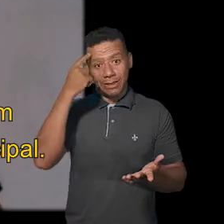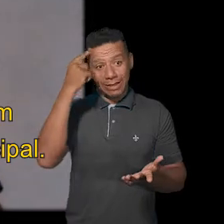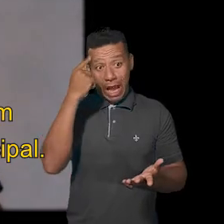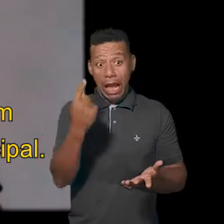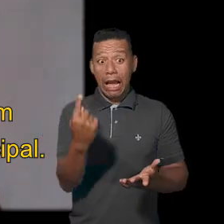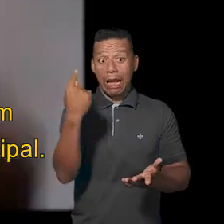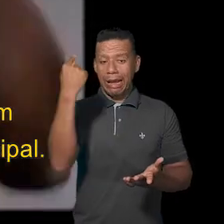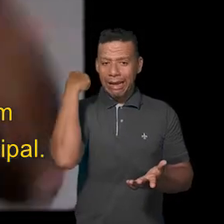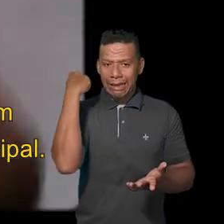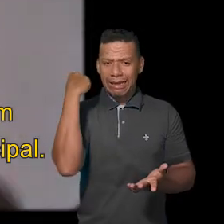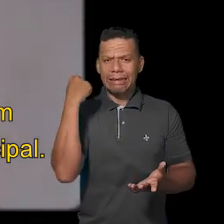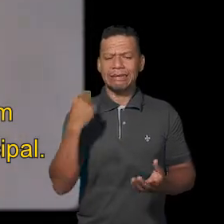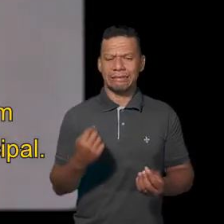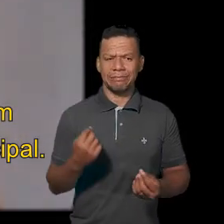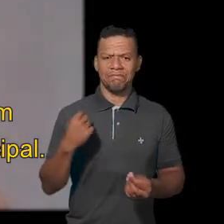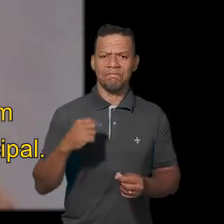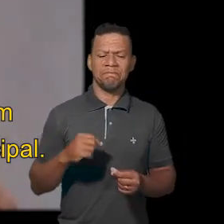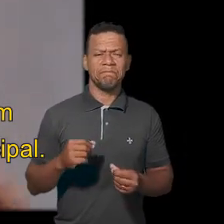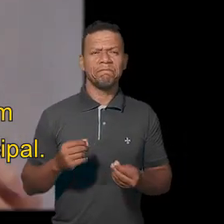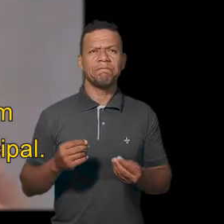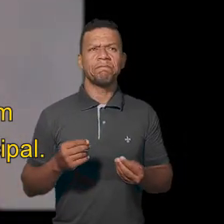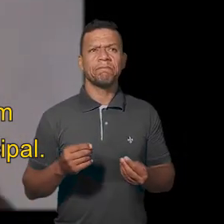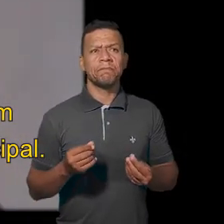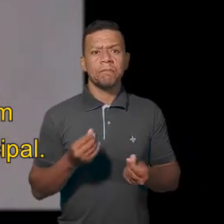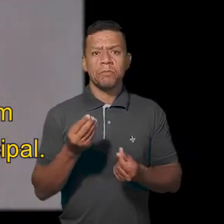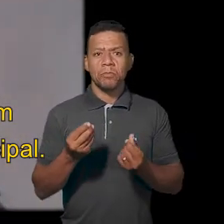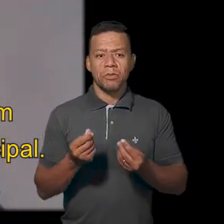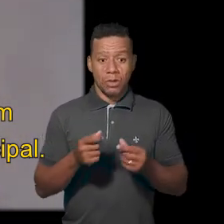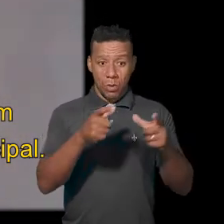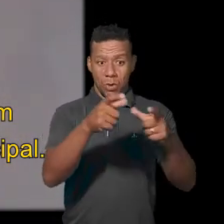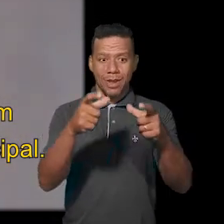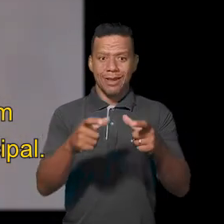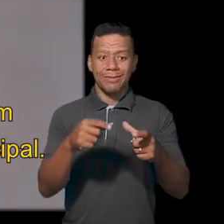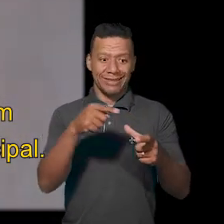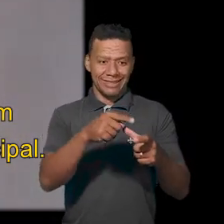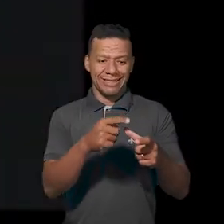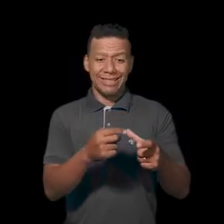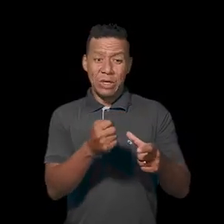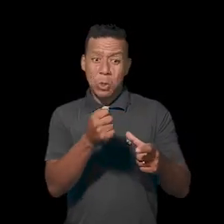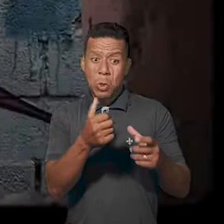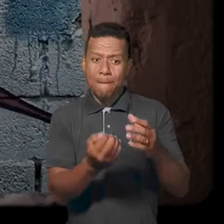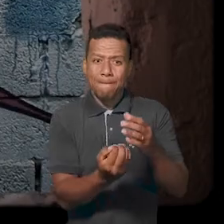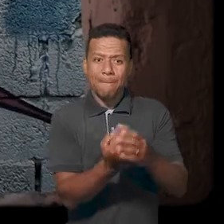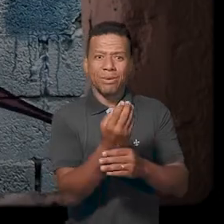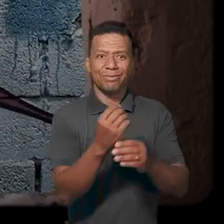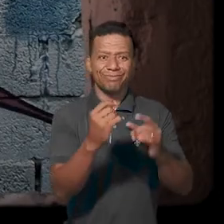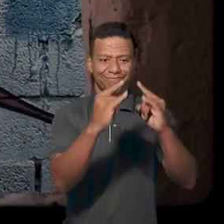Espaço Ampio, lá no Baeta, ele era um espaço que era para ser uma escola de circo municipal.